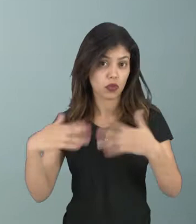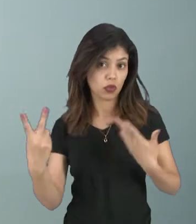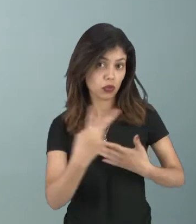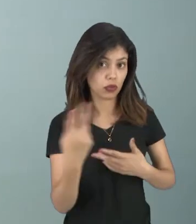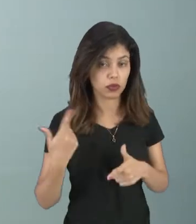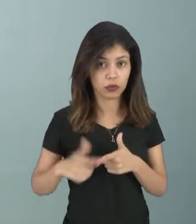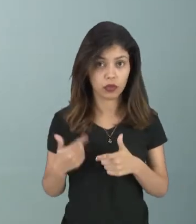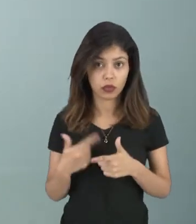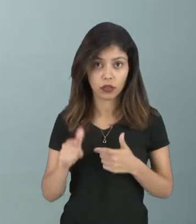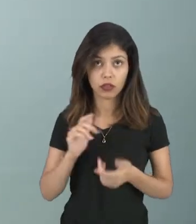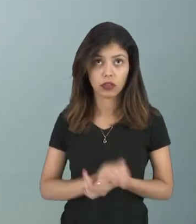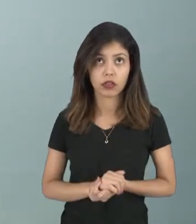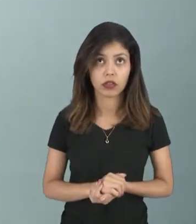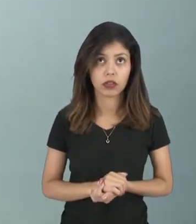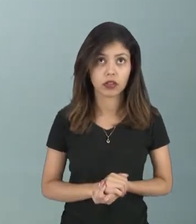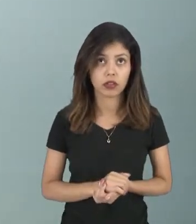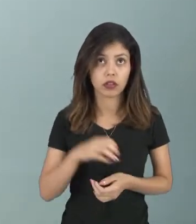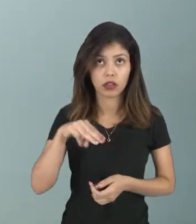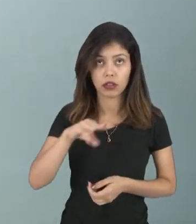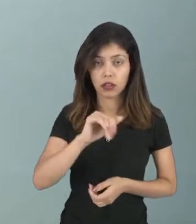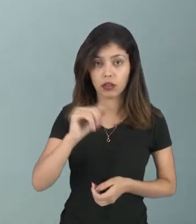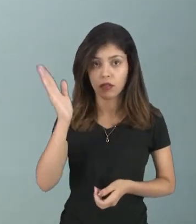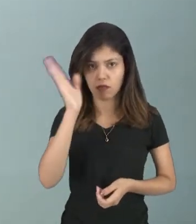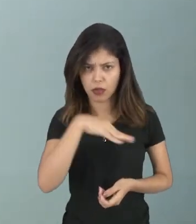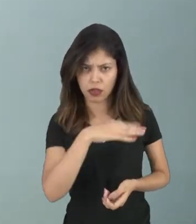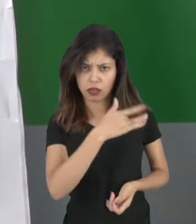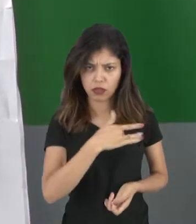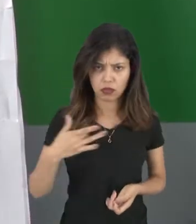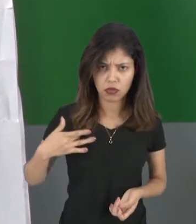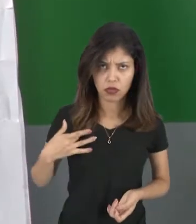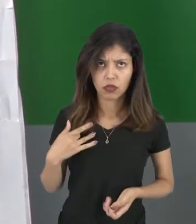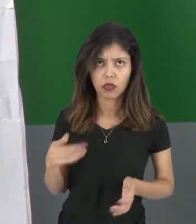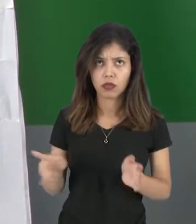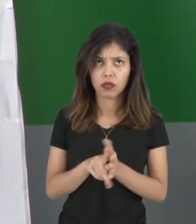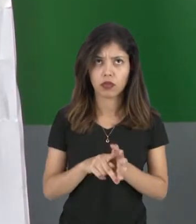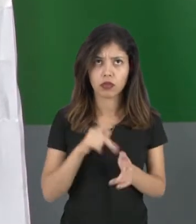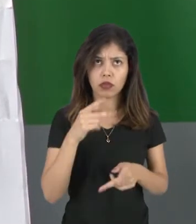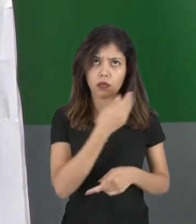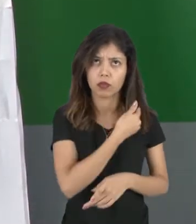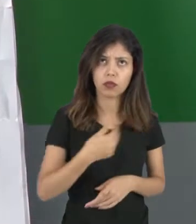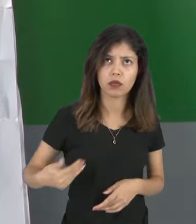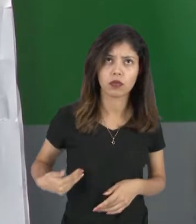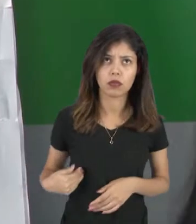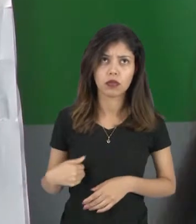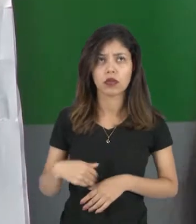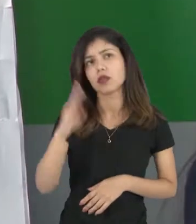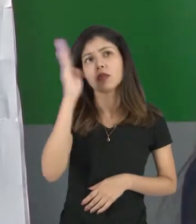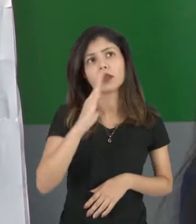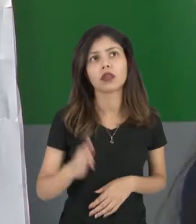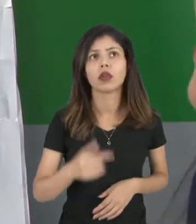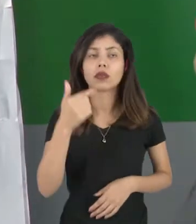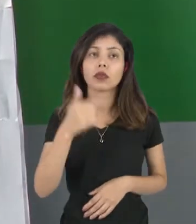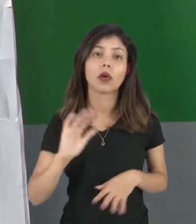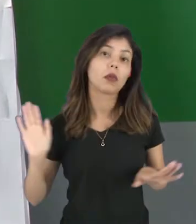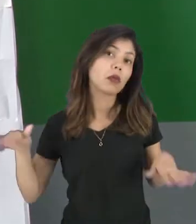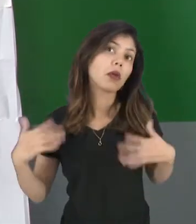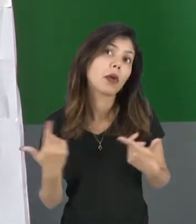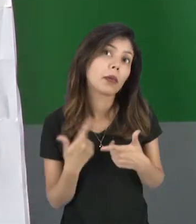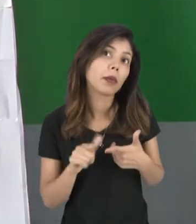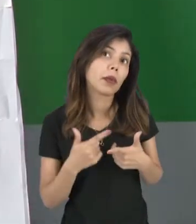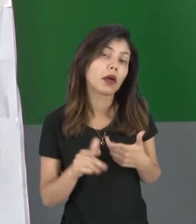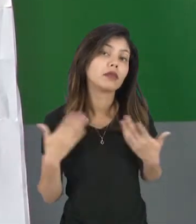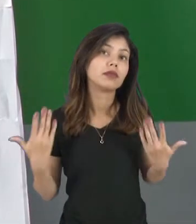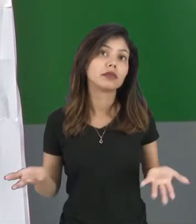problemas da má saúde pública no Brasil apontado pelo autor no fim do segundo parágrafo? Quais são os problemas apontados